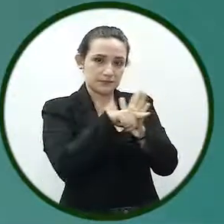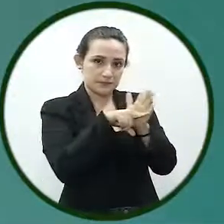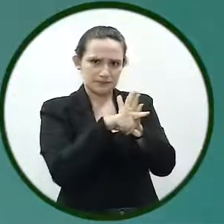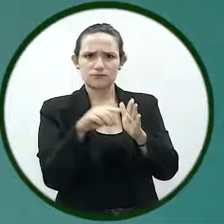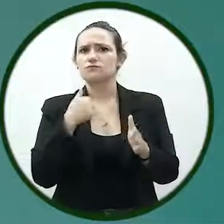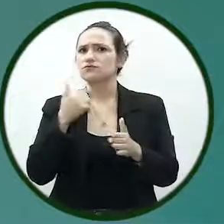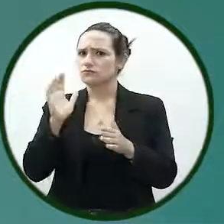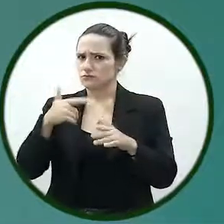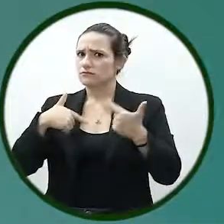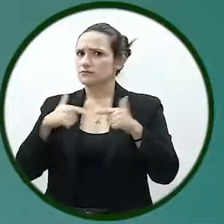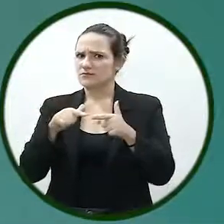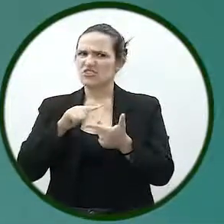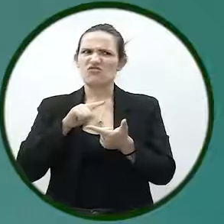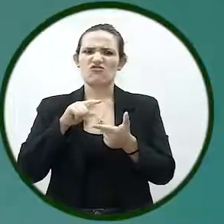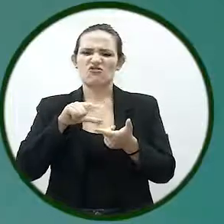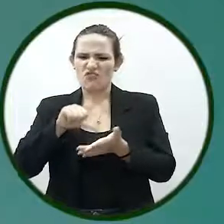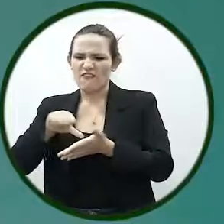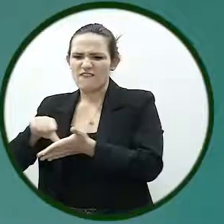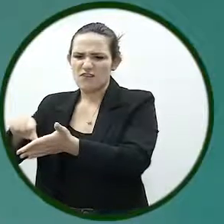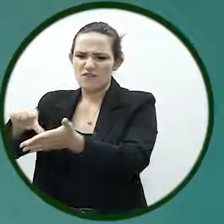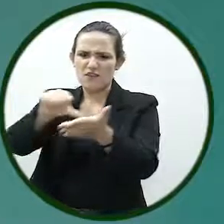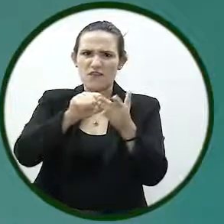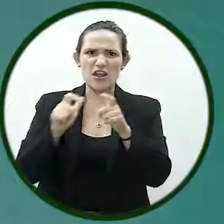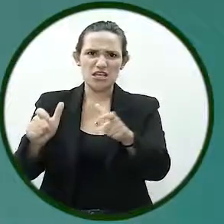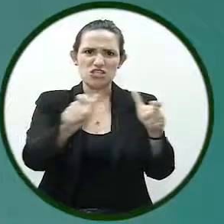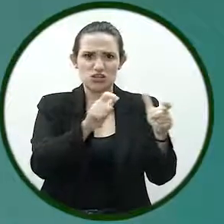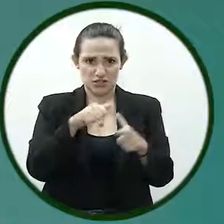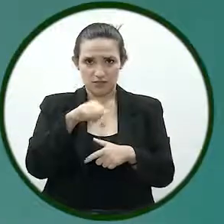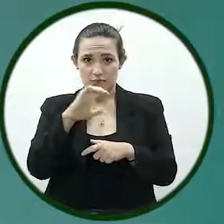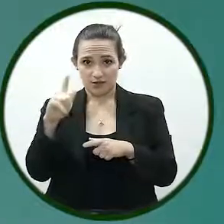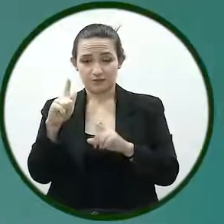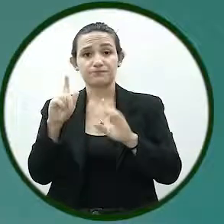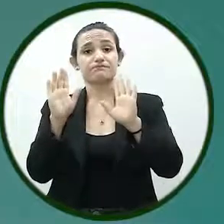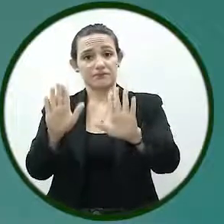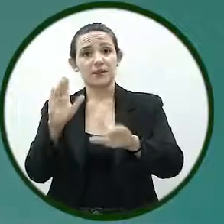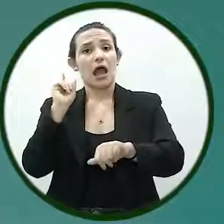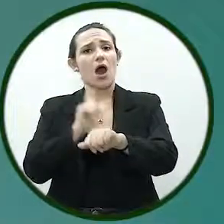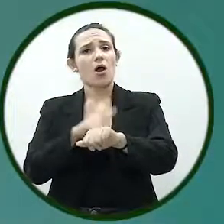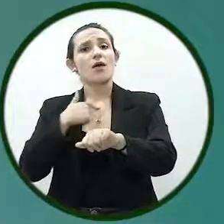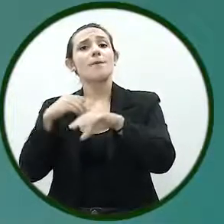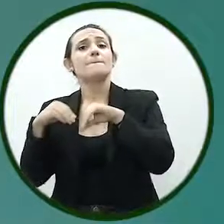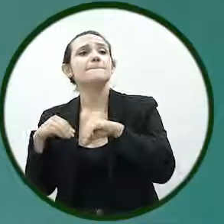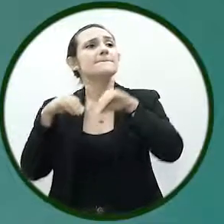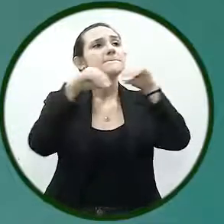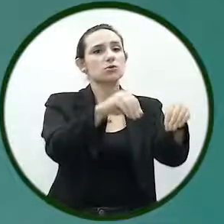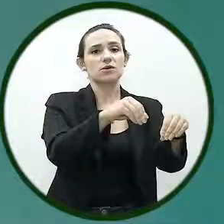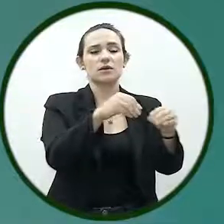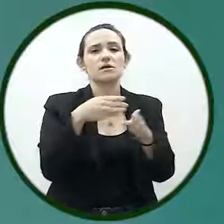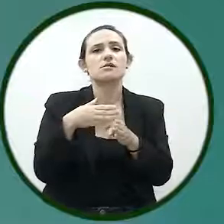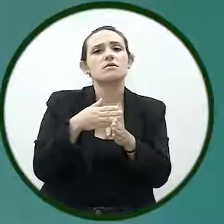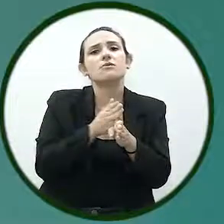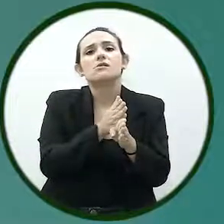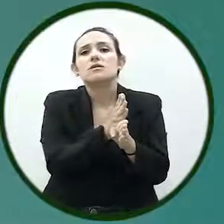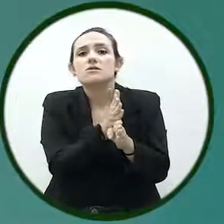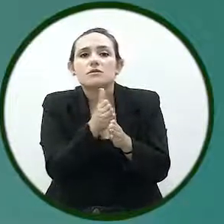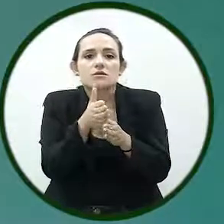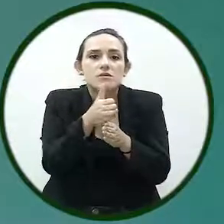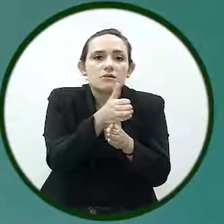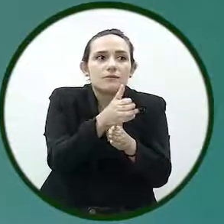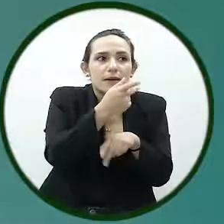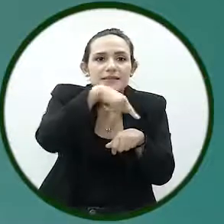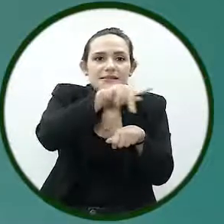Campo Grande e quando eu fui para a fronteira, trabalhar na fronteira, eu percebi que